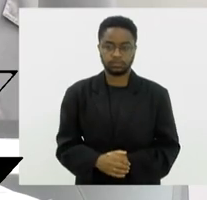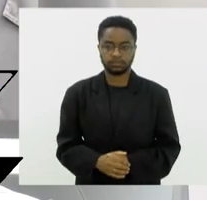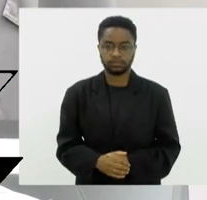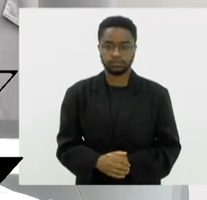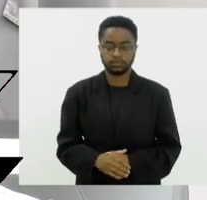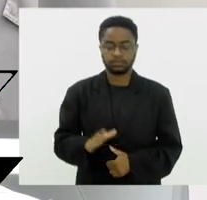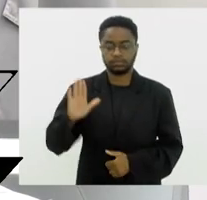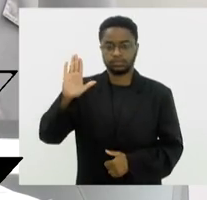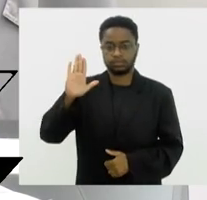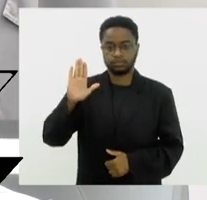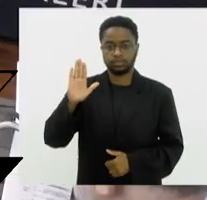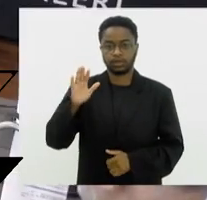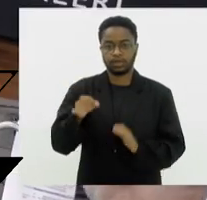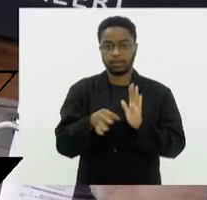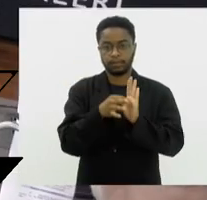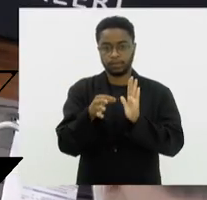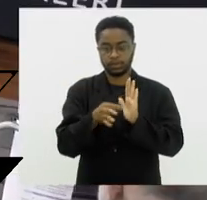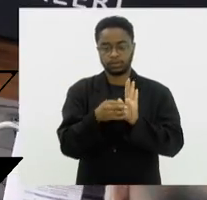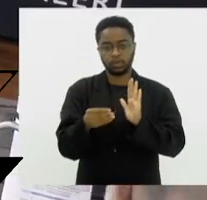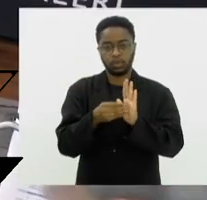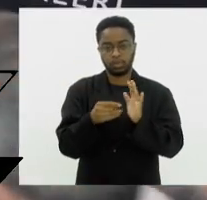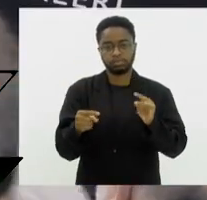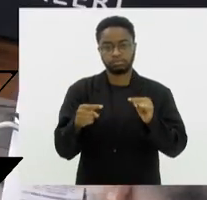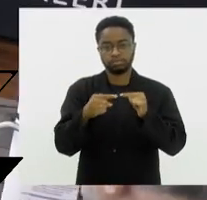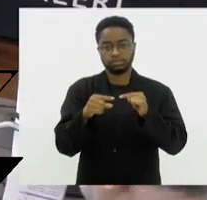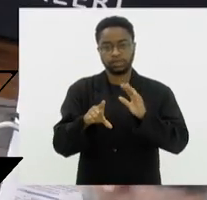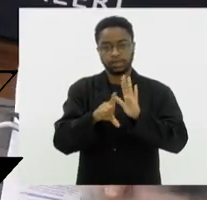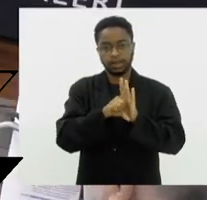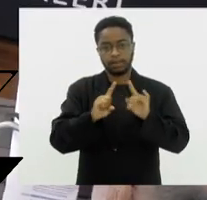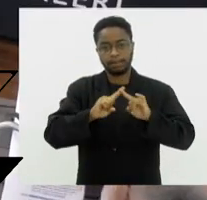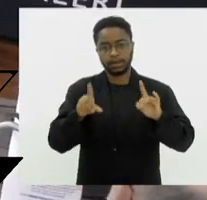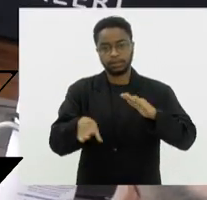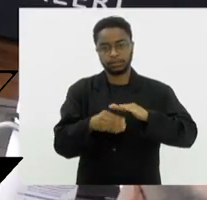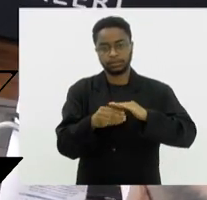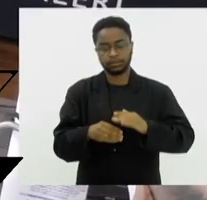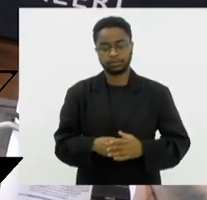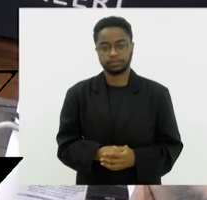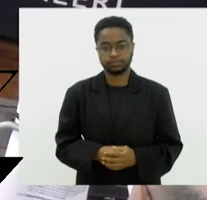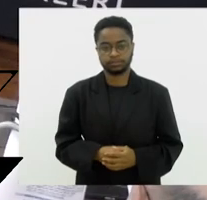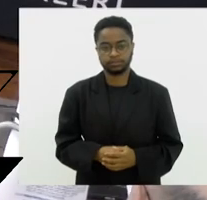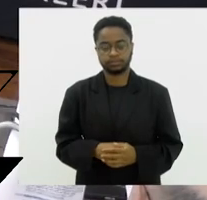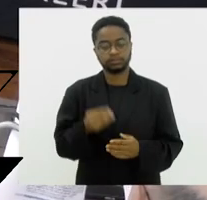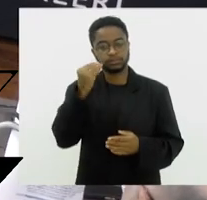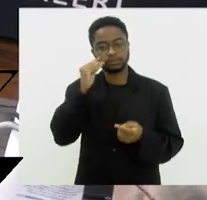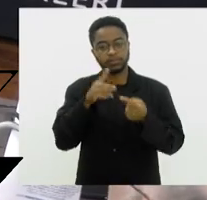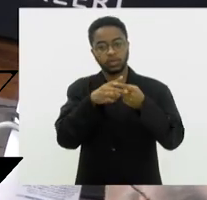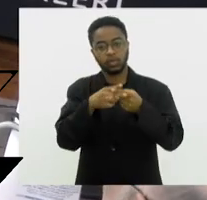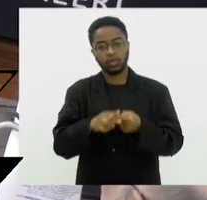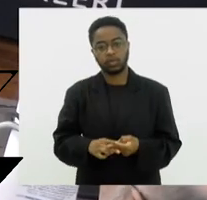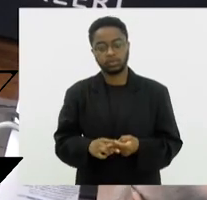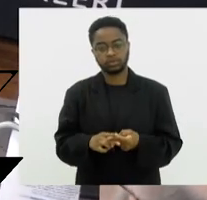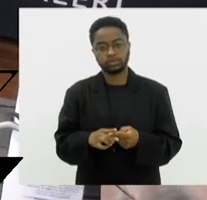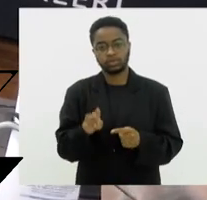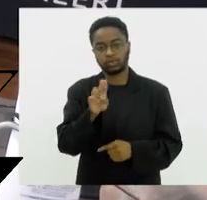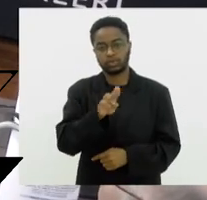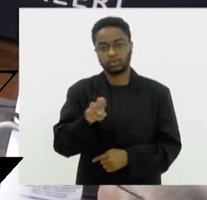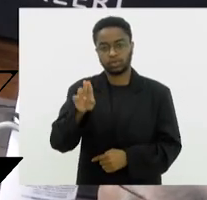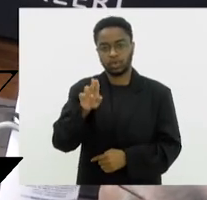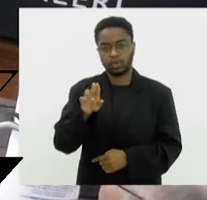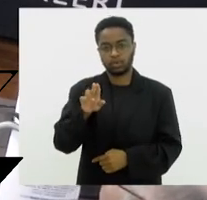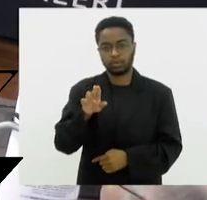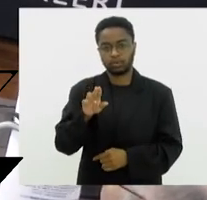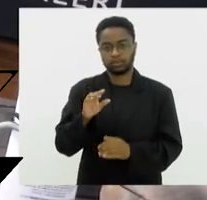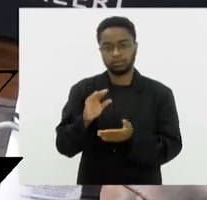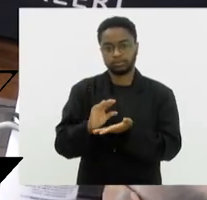Presidente. Deputado Luiz Paulo. Parecer foi pela legalidade como emenda para corrigir o nome do fundo que